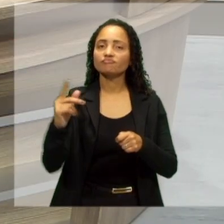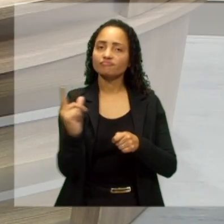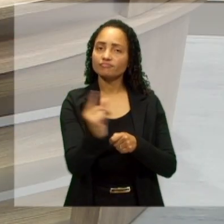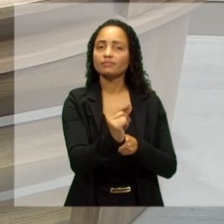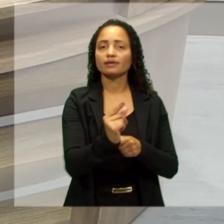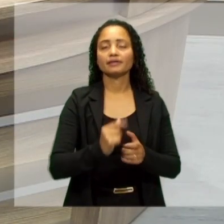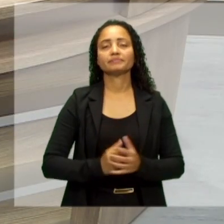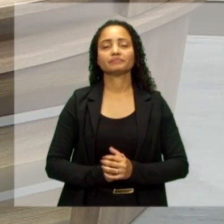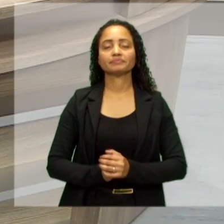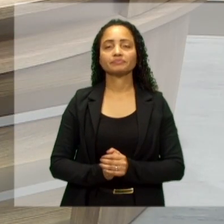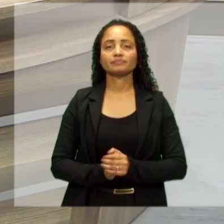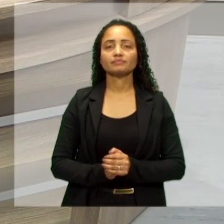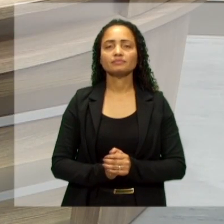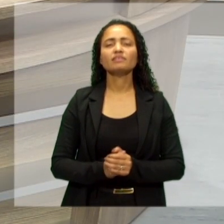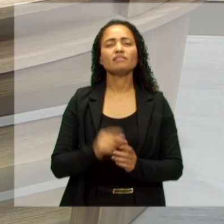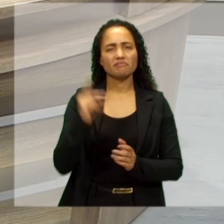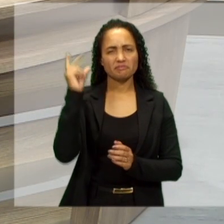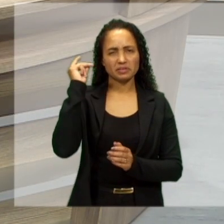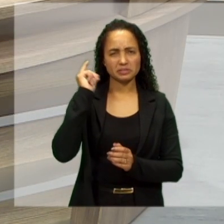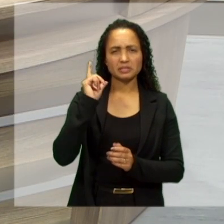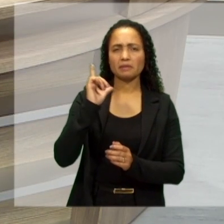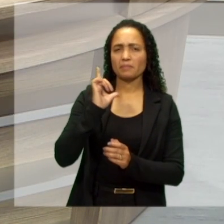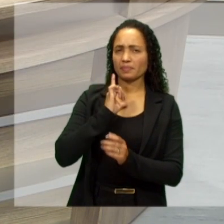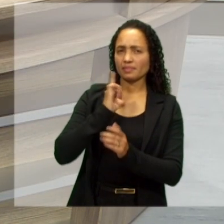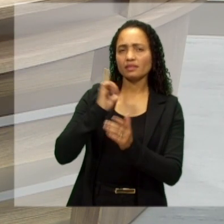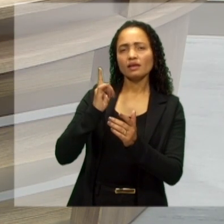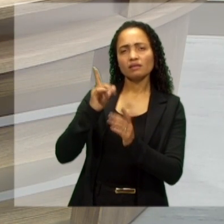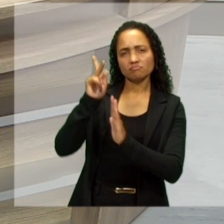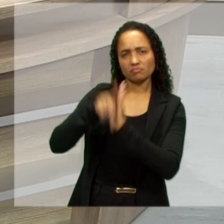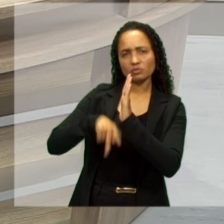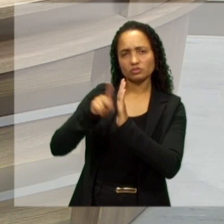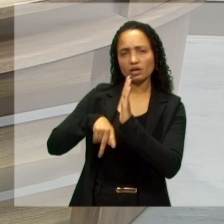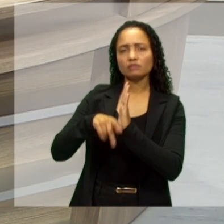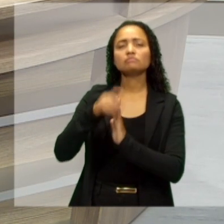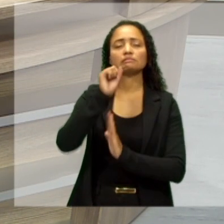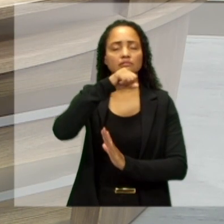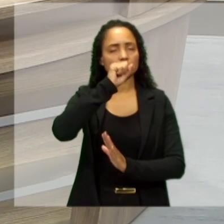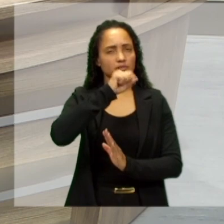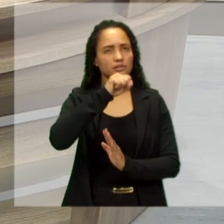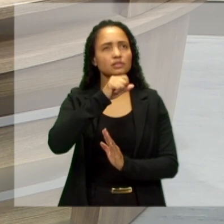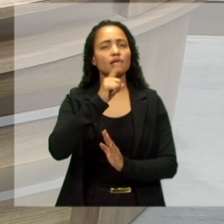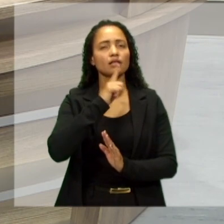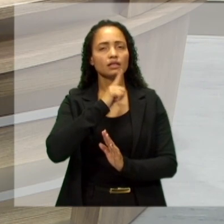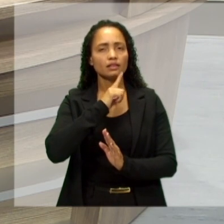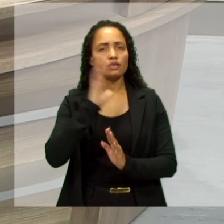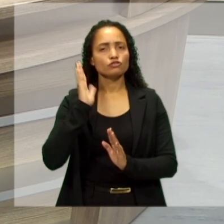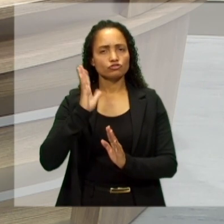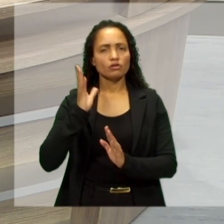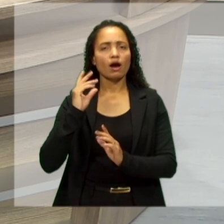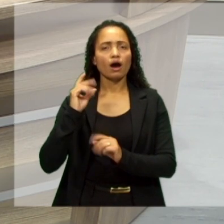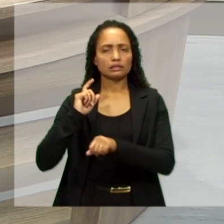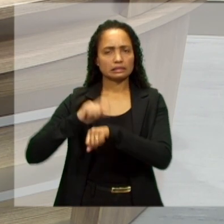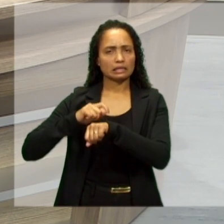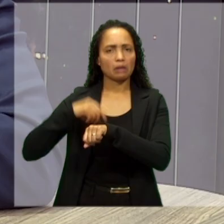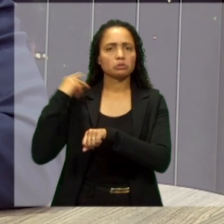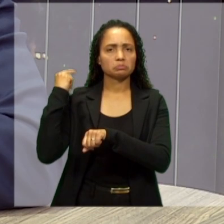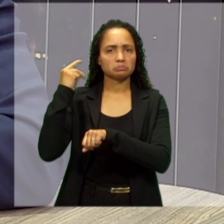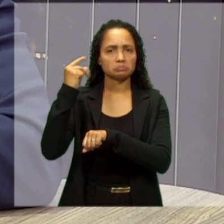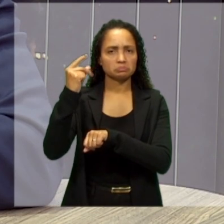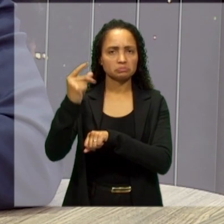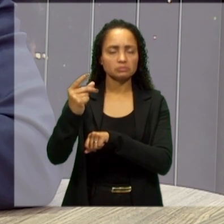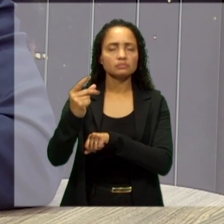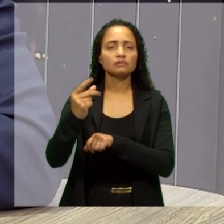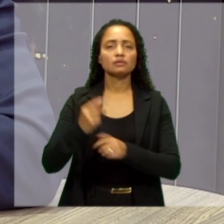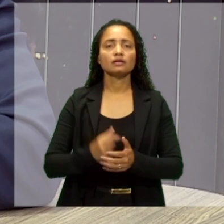tempo que tem esse projeto, doutor Alisson? Faz algum tempo, sim, e ele é bem positivo. Tivemos uma atuação